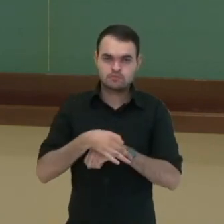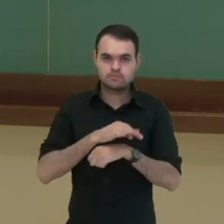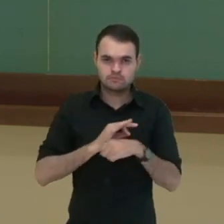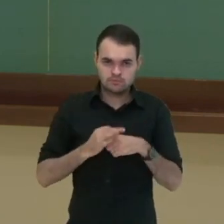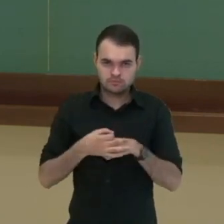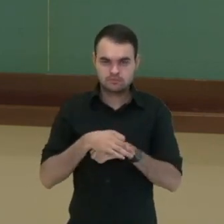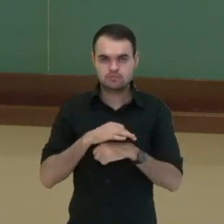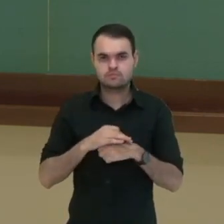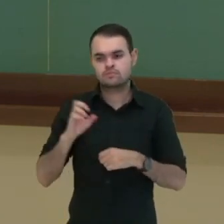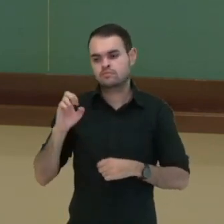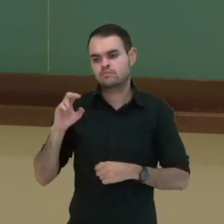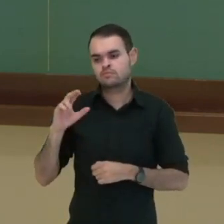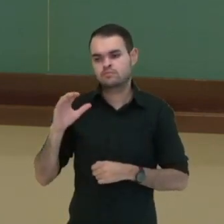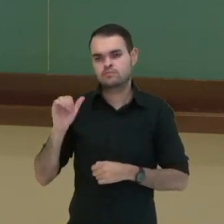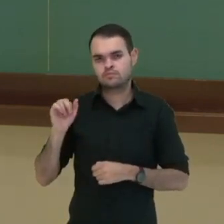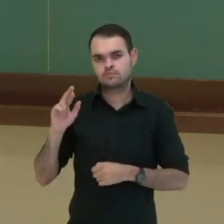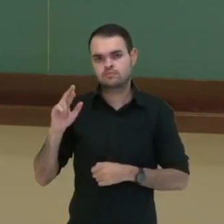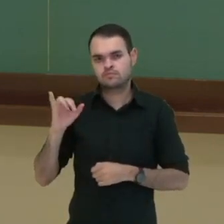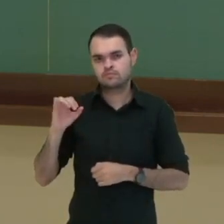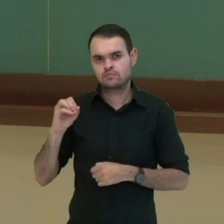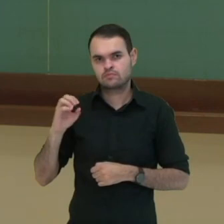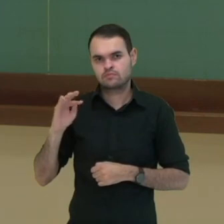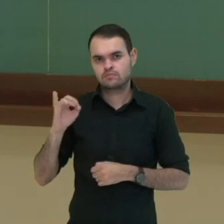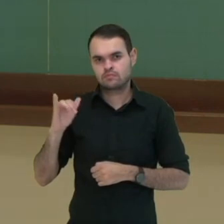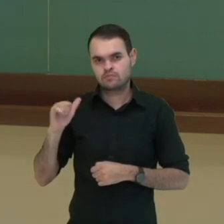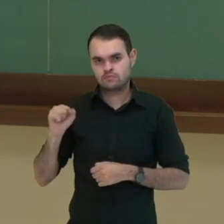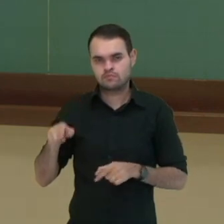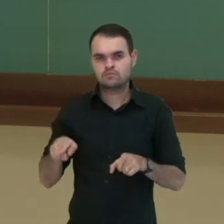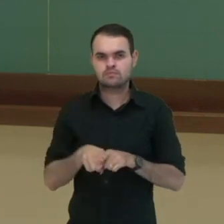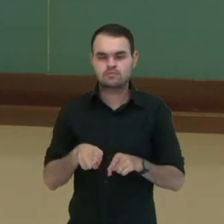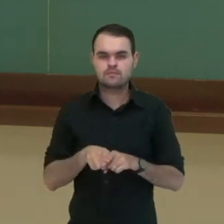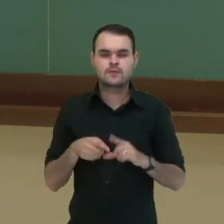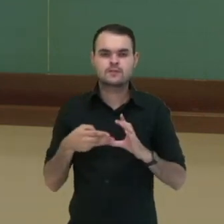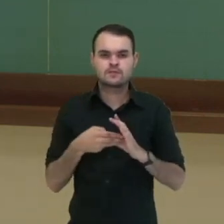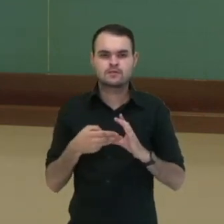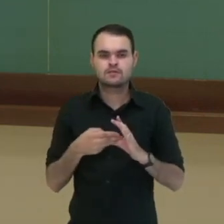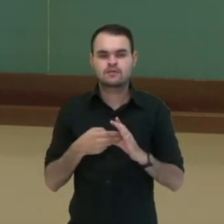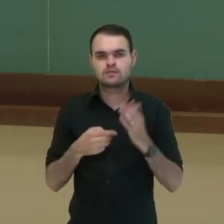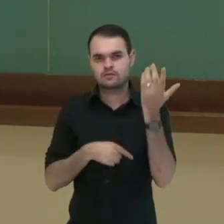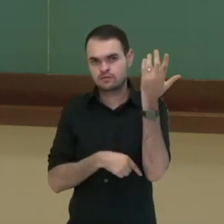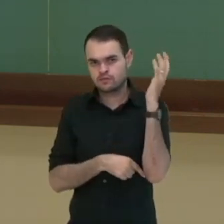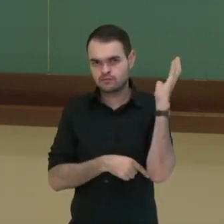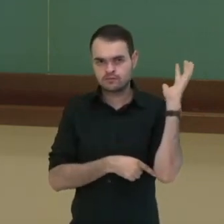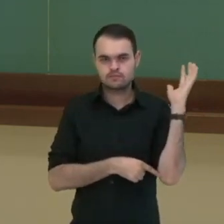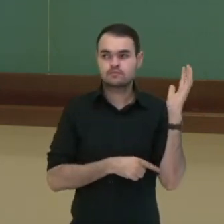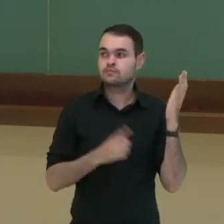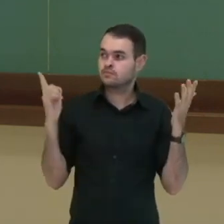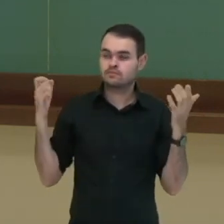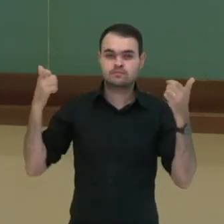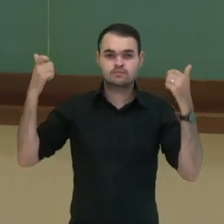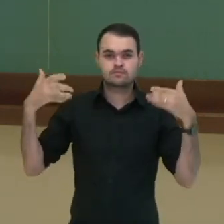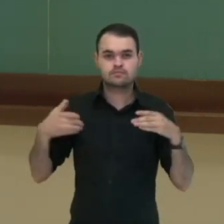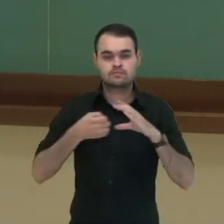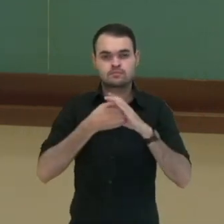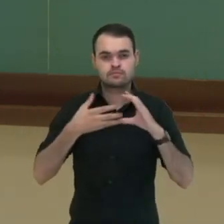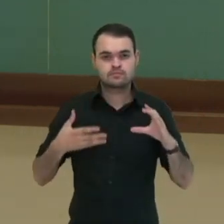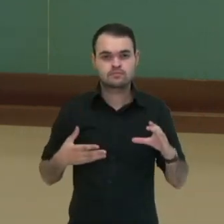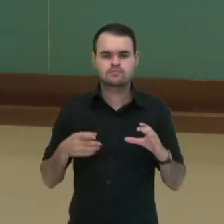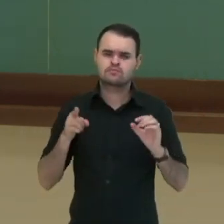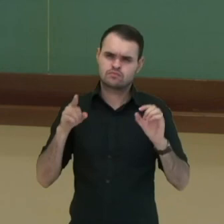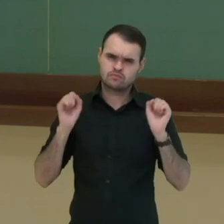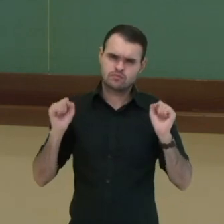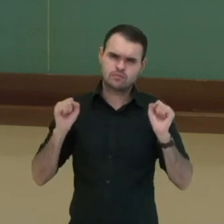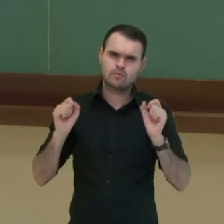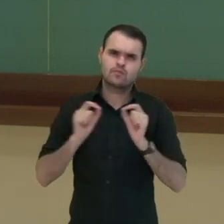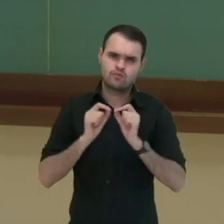células eucarióticas, célula animal e vegetal e as características aqui que nós mencionamos, que são as organelas. Claro, se você quiser